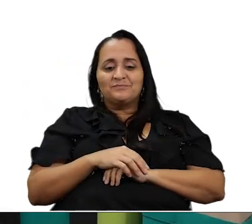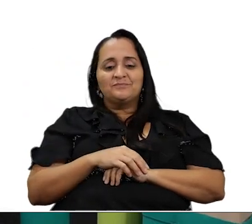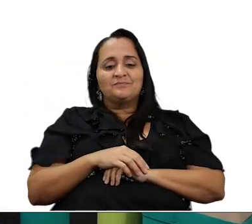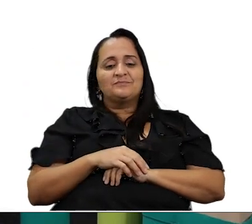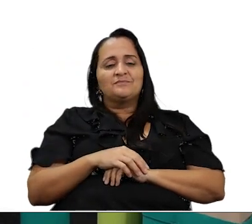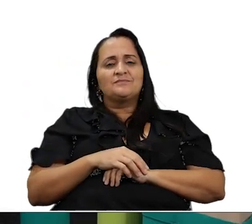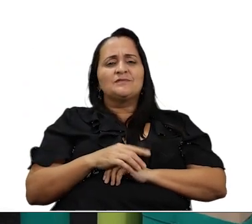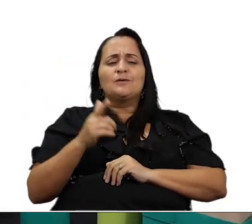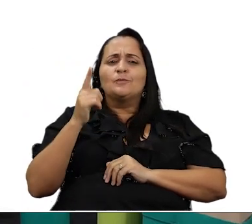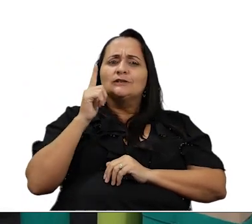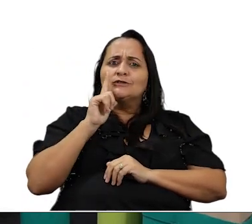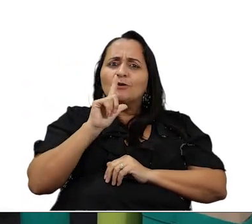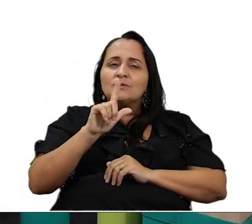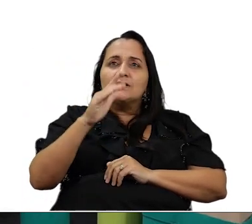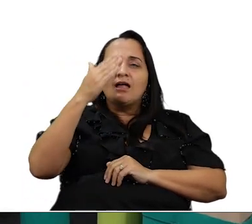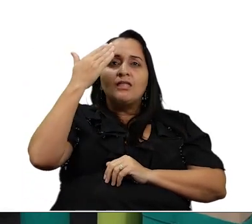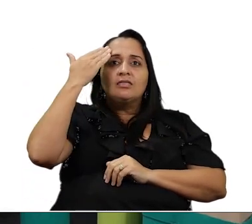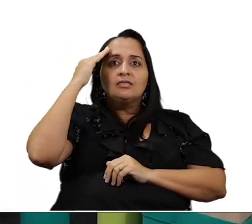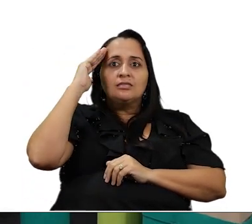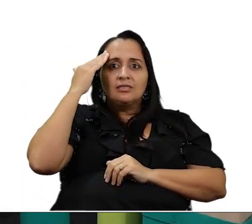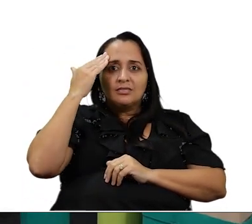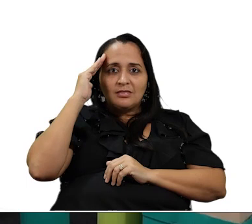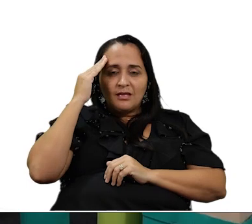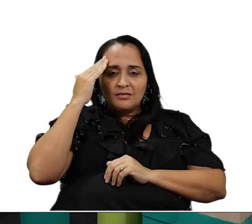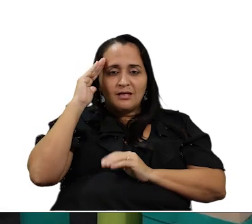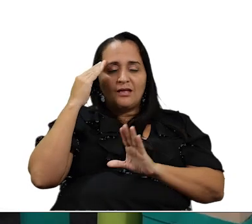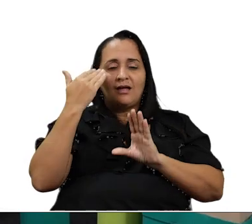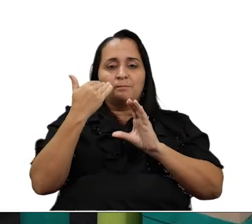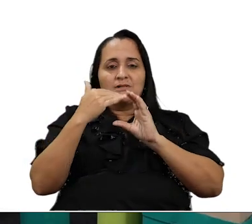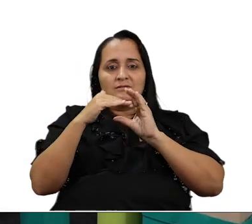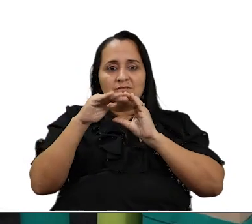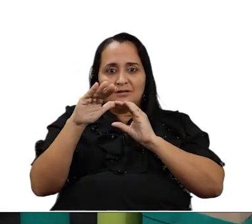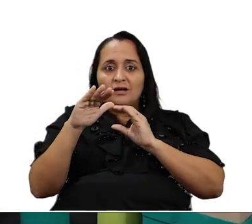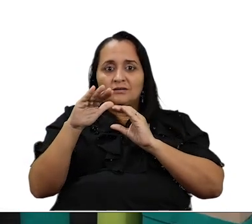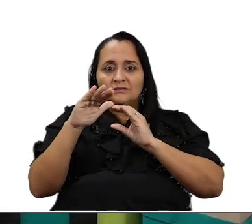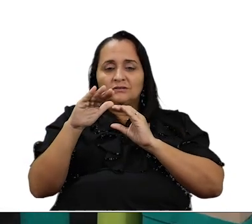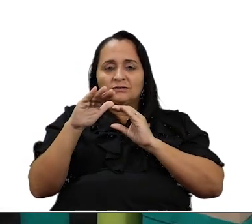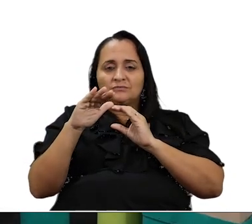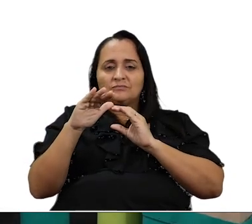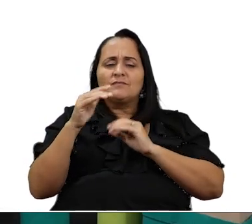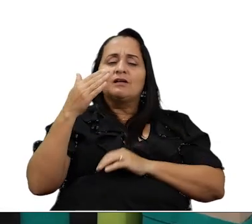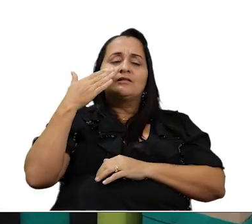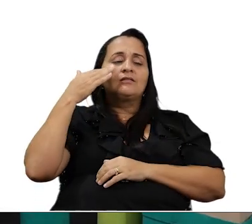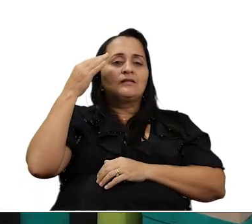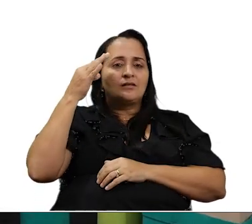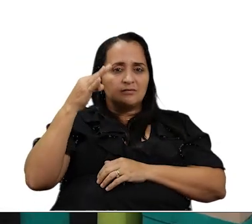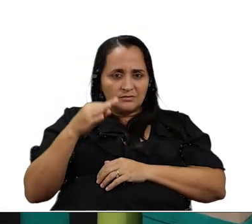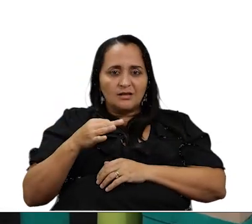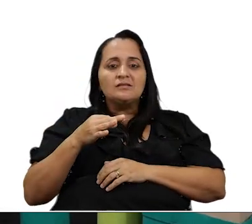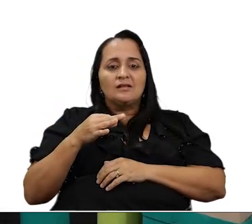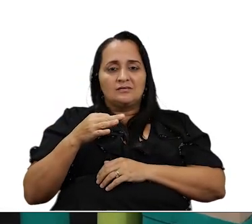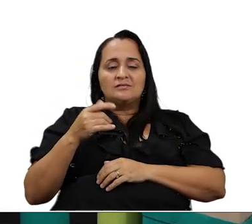gente consegue entender a mensagem que o autor passou, a gente com certeza vai